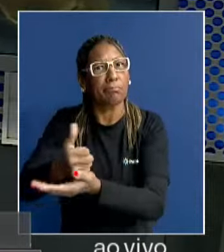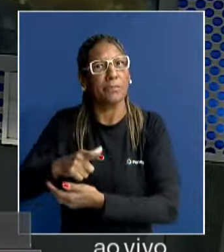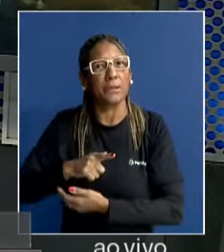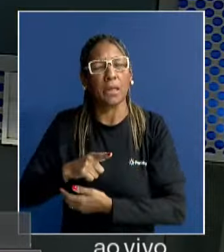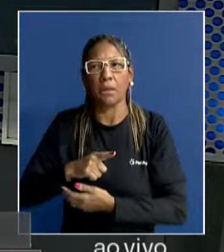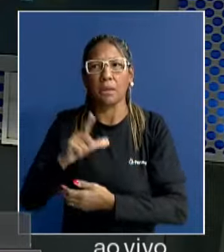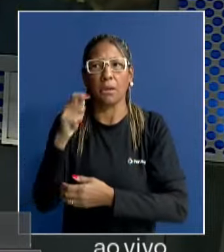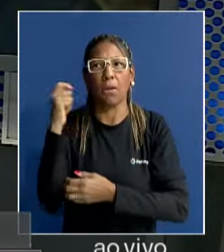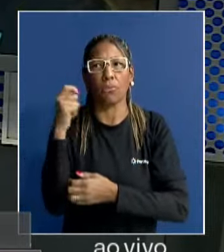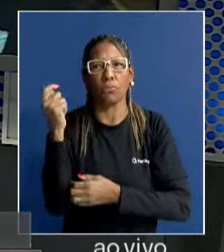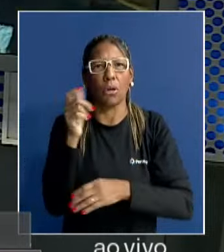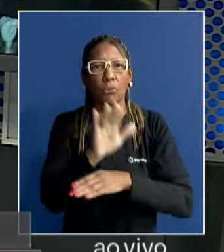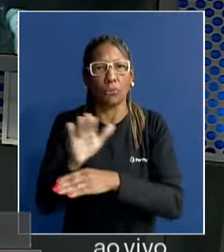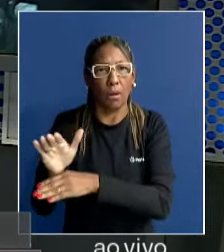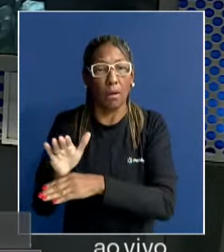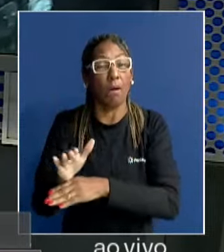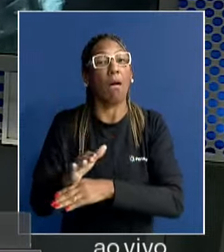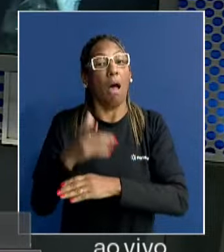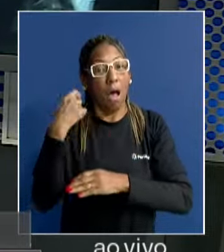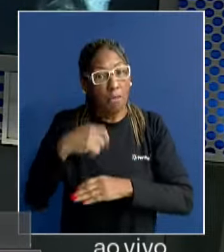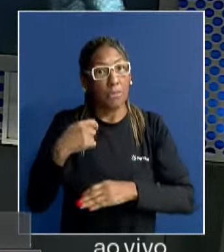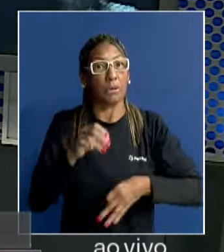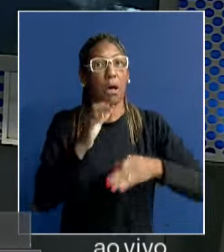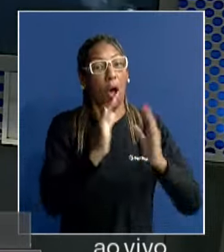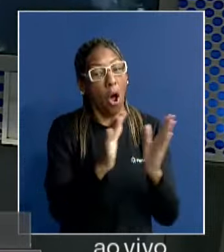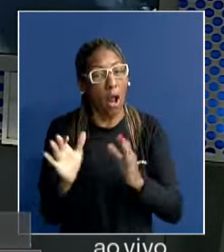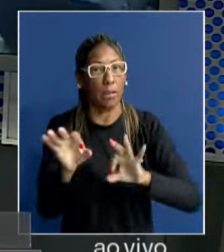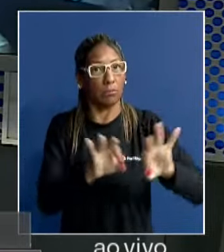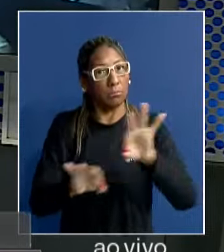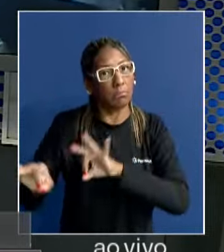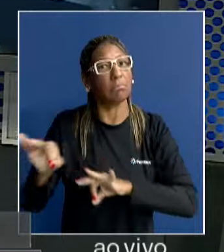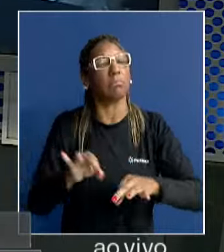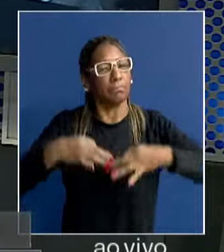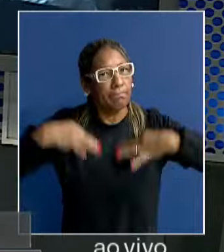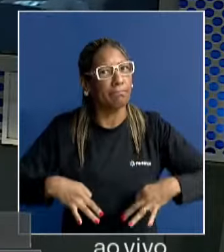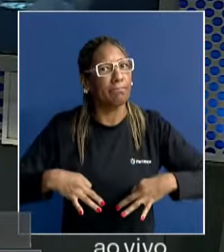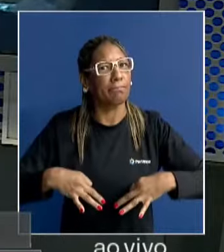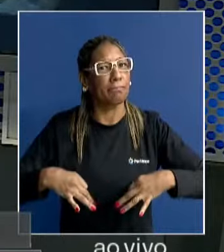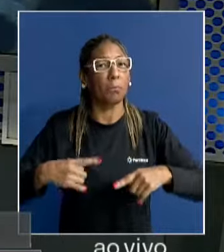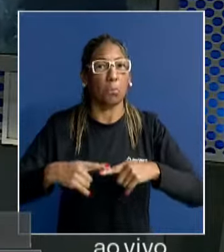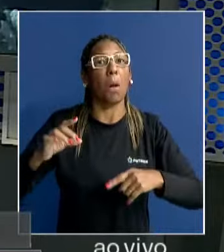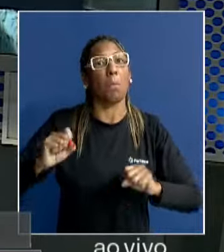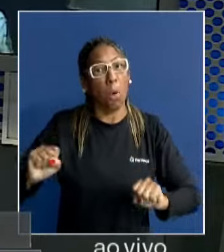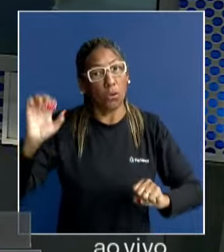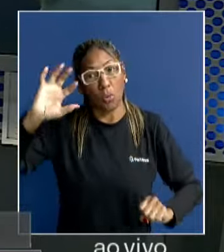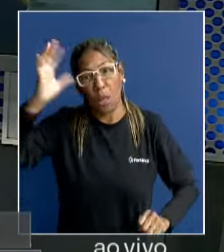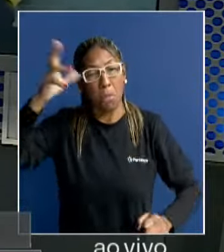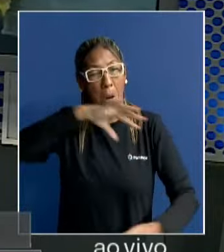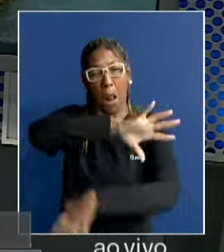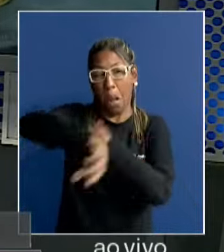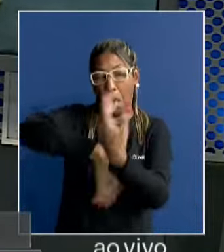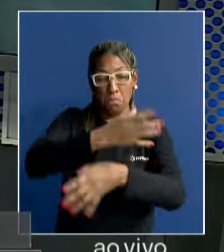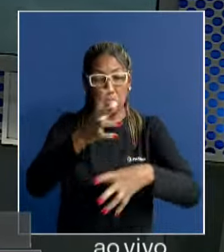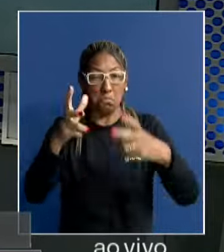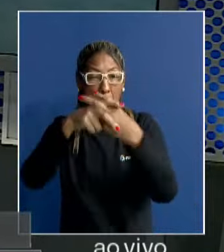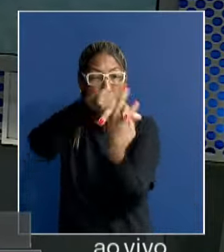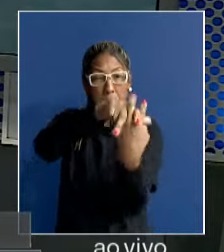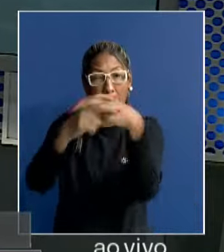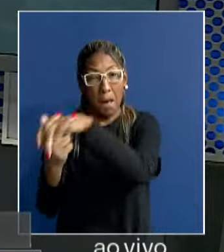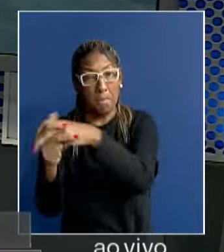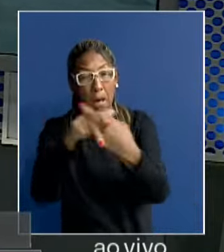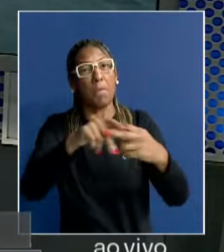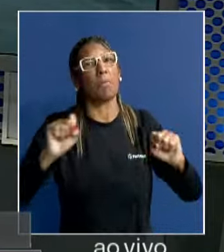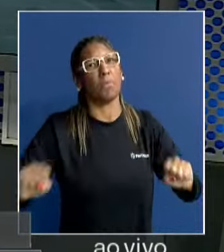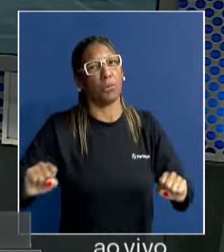território gaúcho. Então, é preciso colocar ordem na situação, porque pode acontecer uma briga generalizada e uma tragédia terrível também,